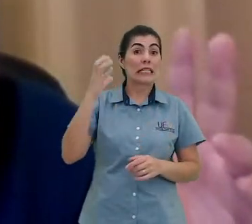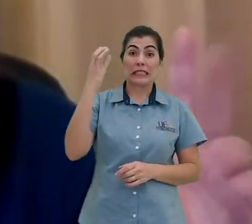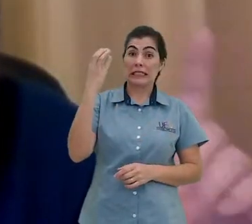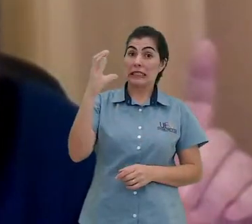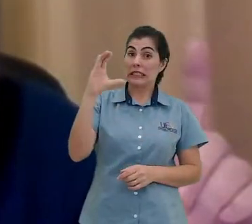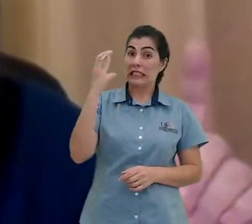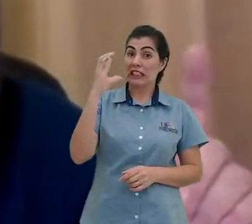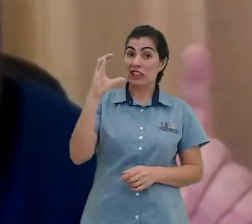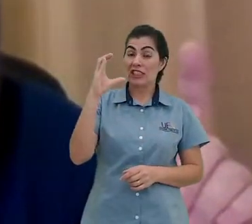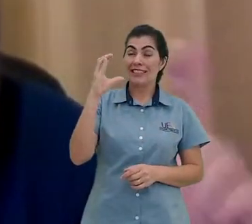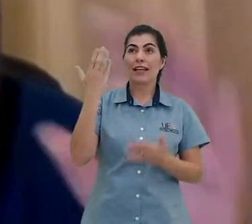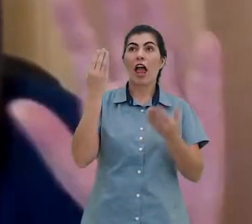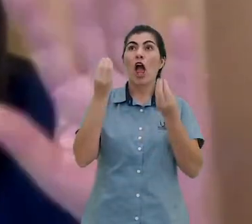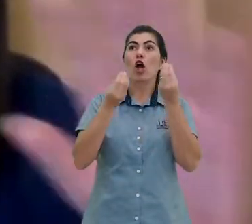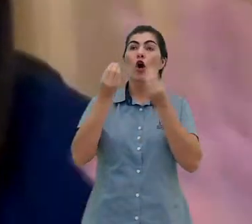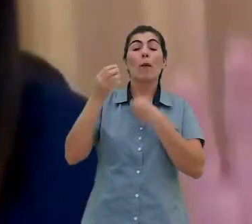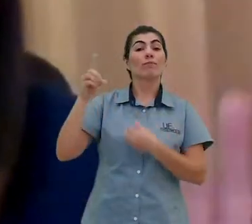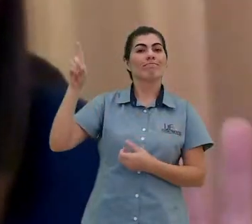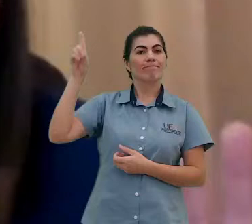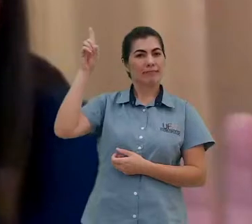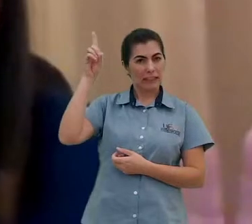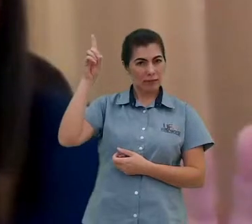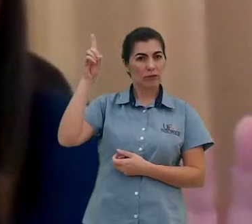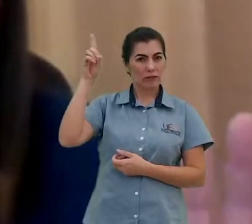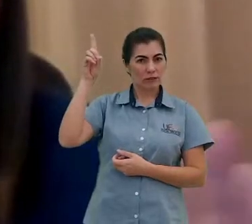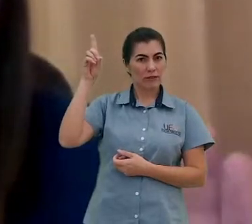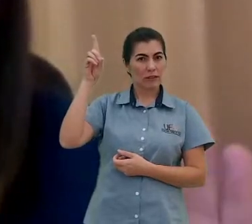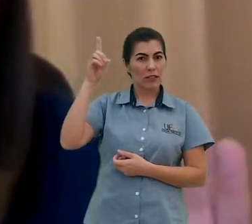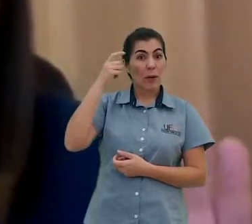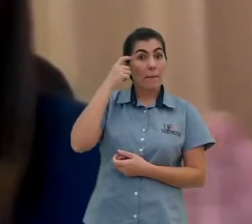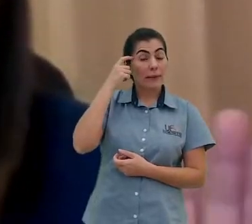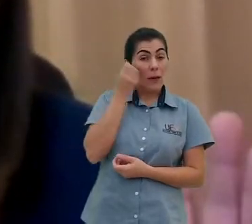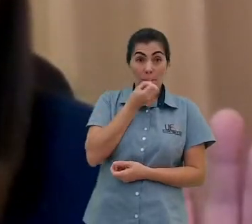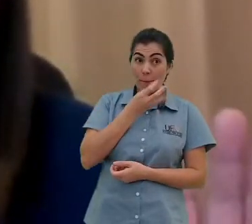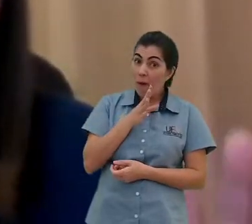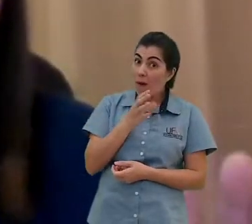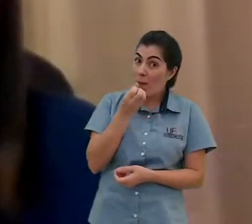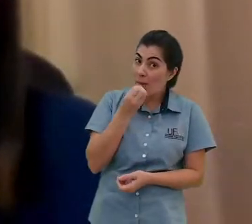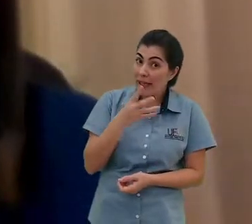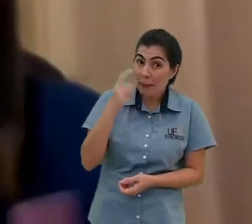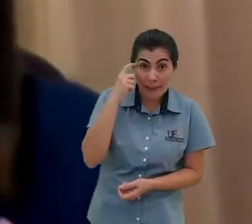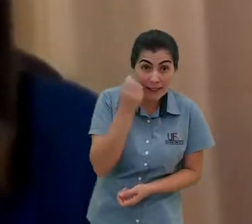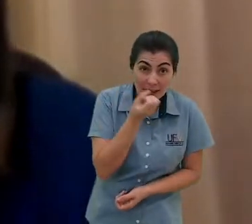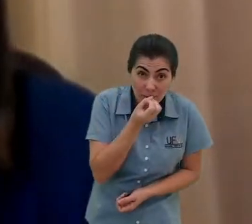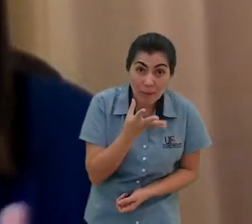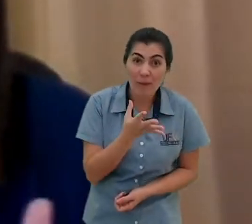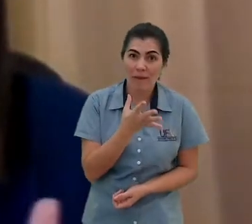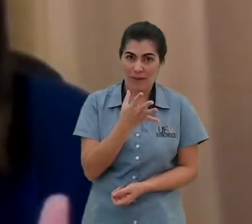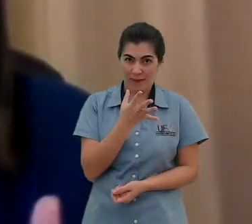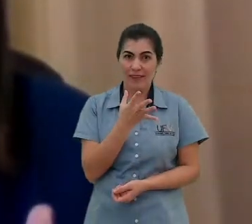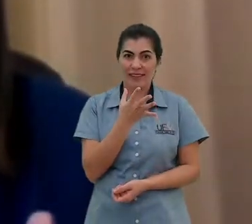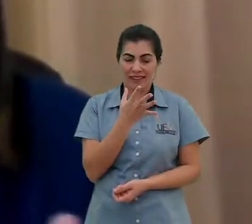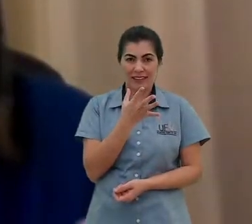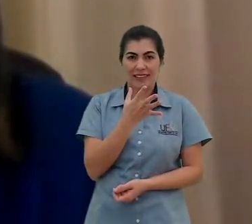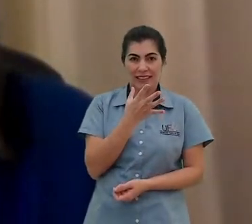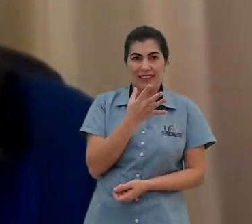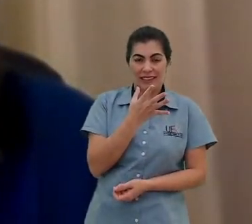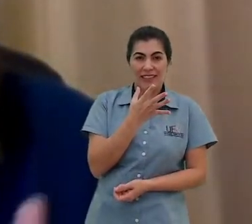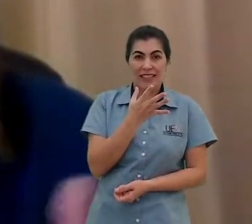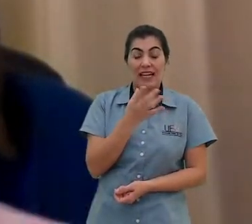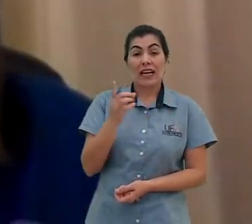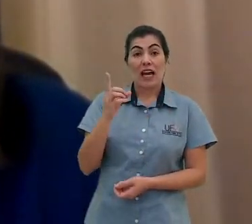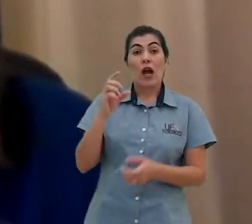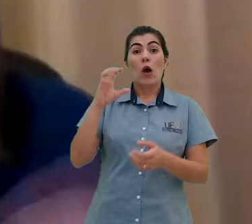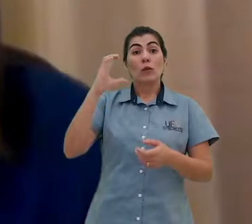como deuses. Pensem no sentido bom, tá, disso que eu estou dizendo, não é? Mas é dizendo que, olha, os